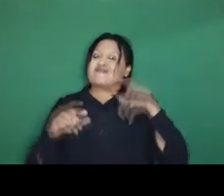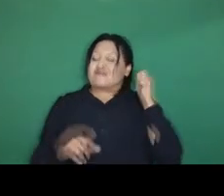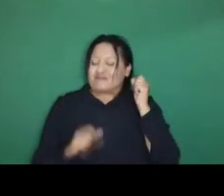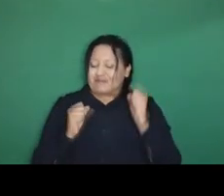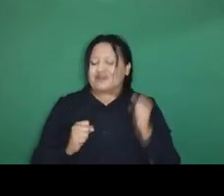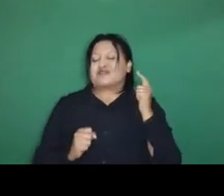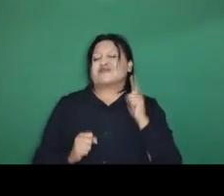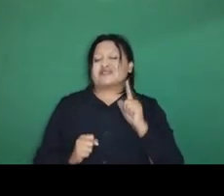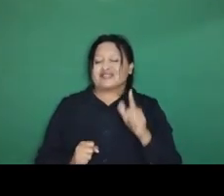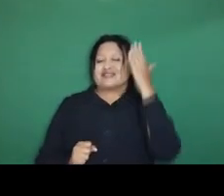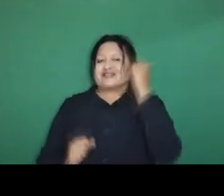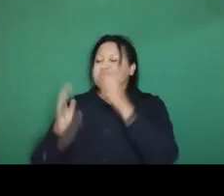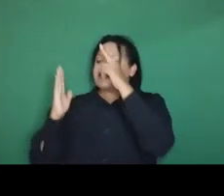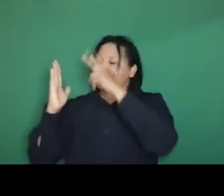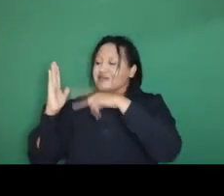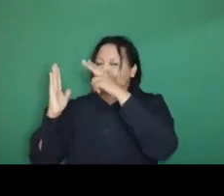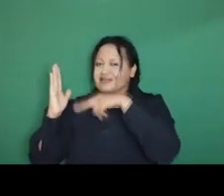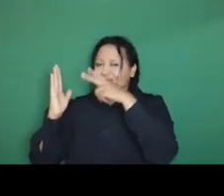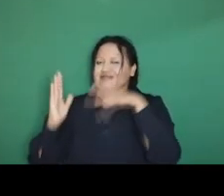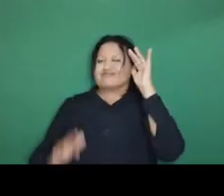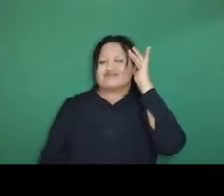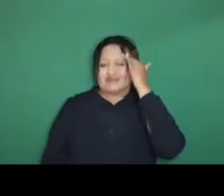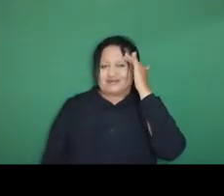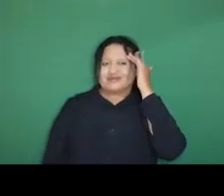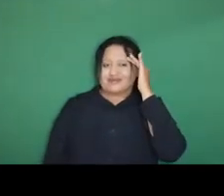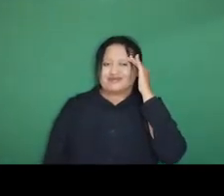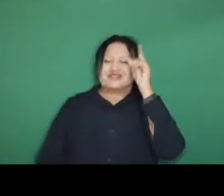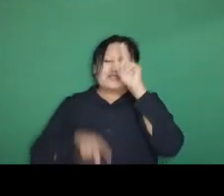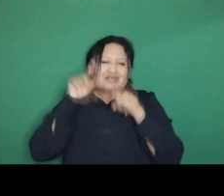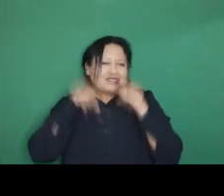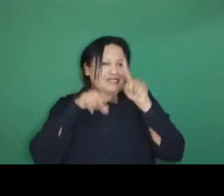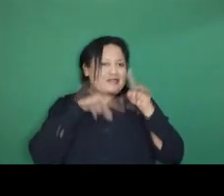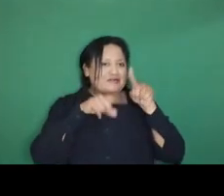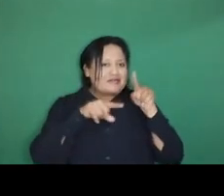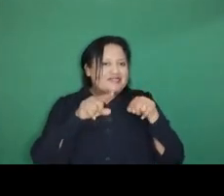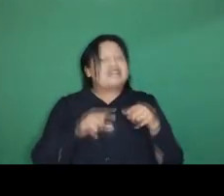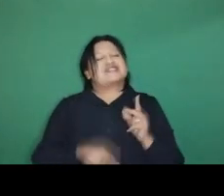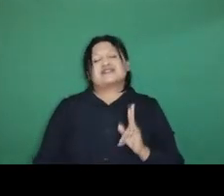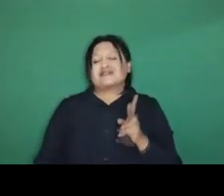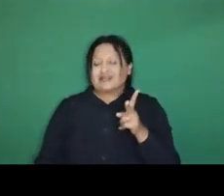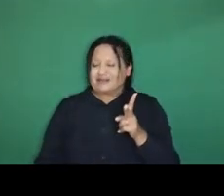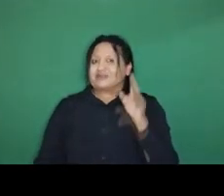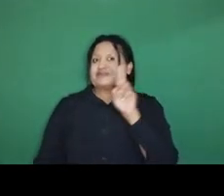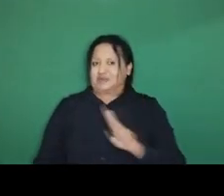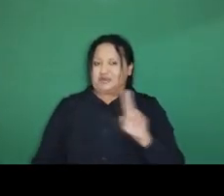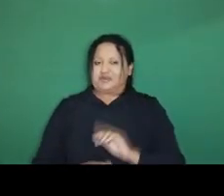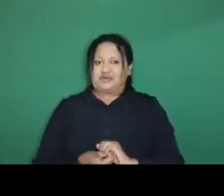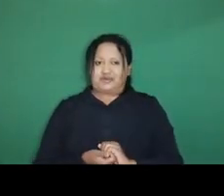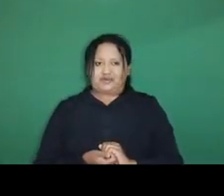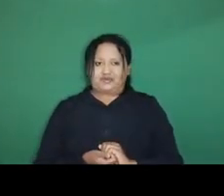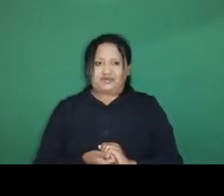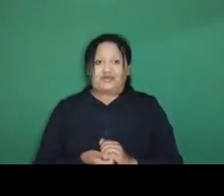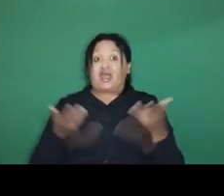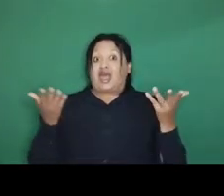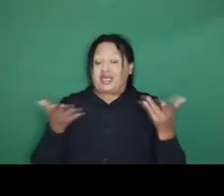saber realizar a leitura compreender esses elementos que são com frequência utilizada e